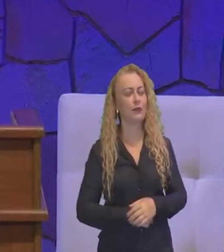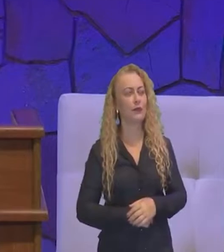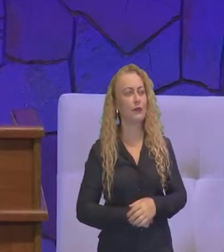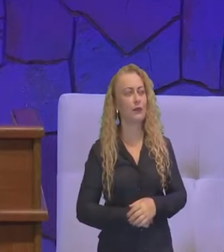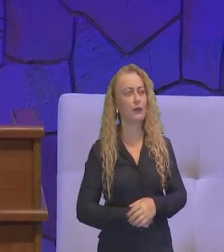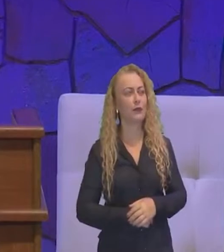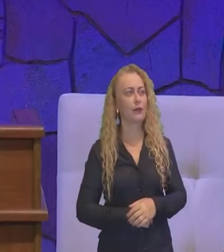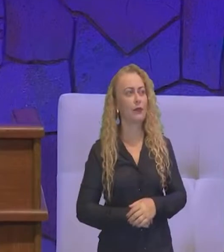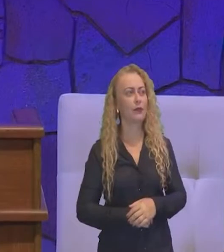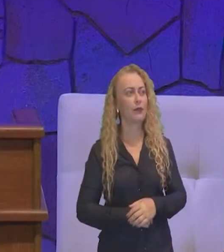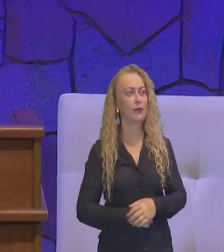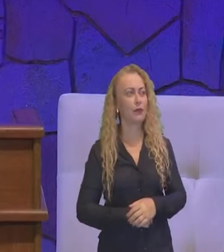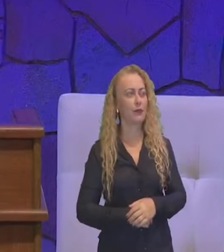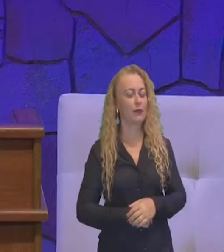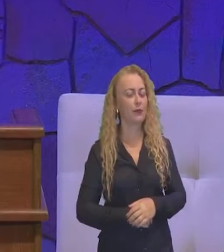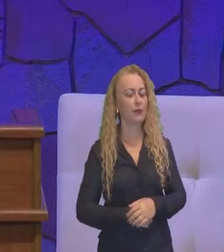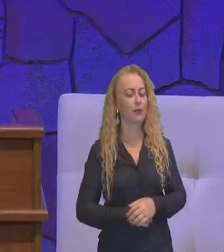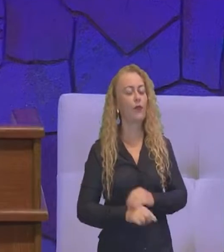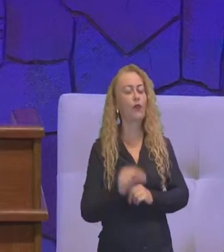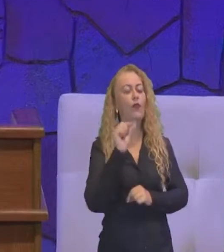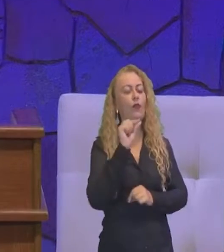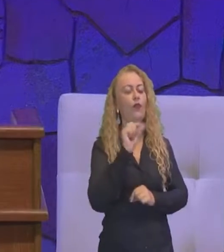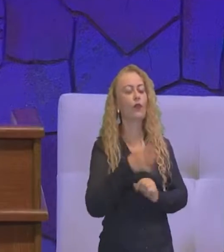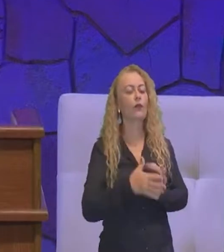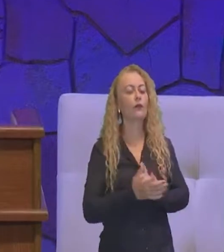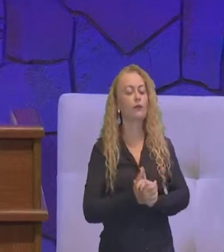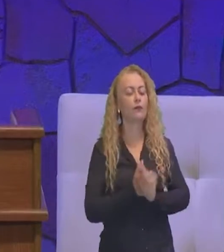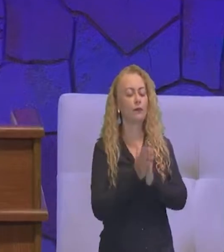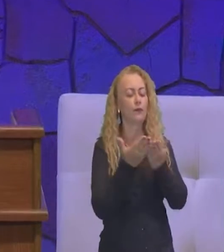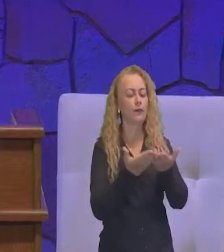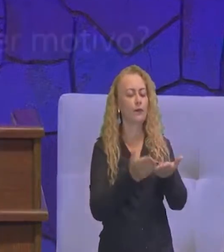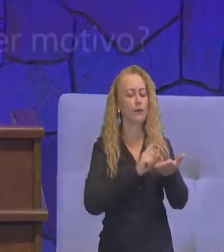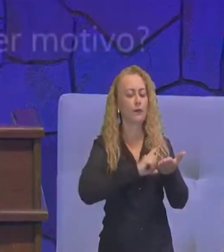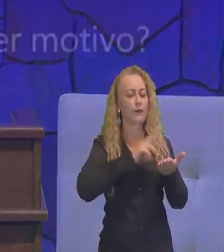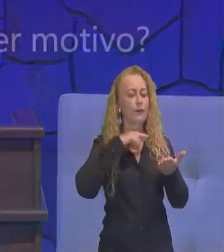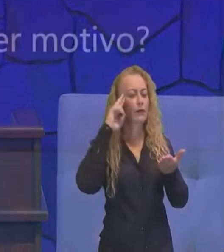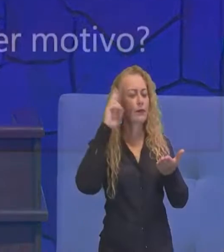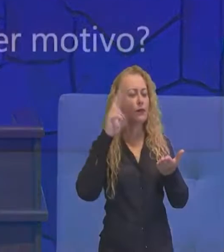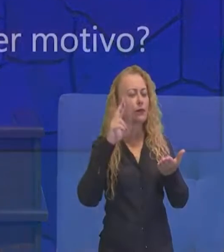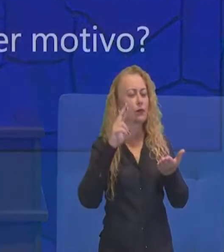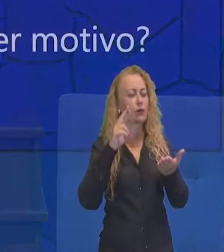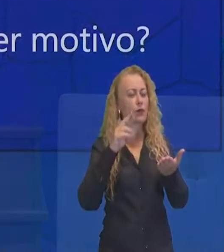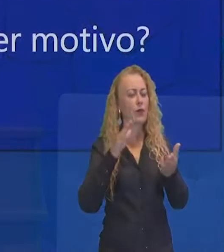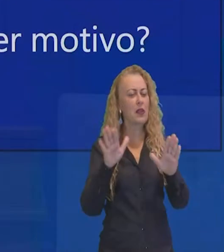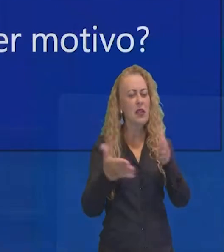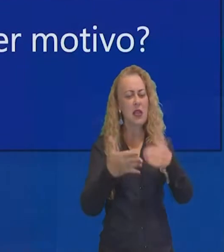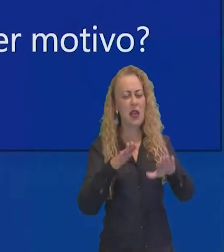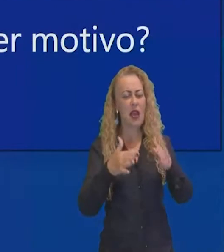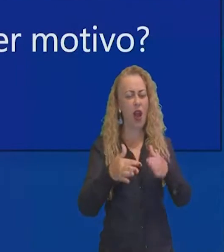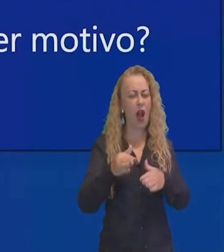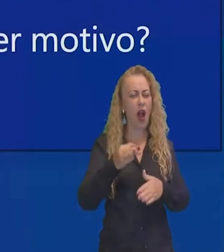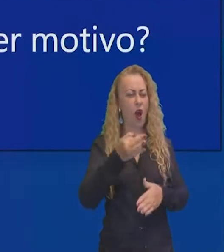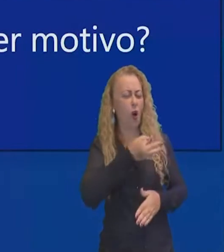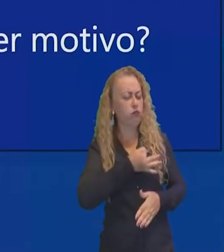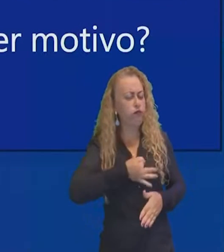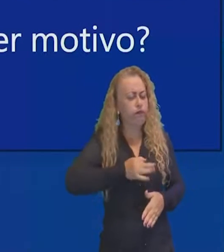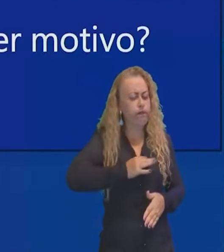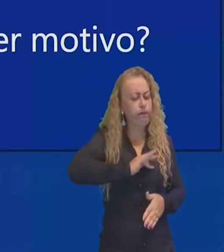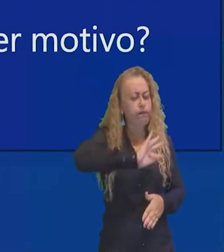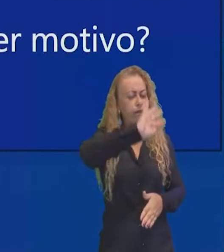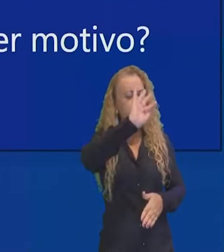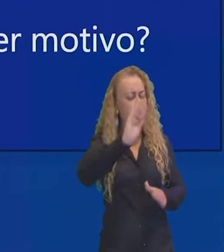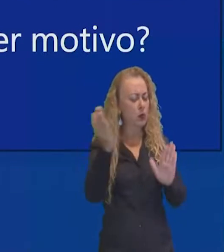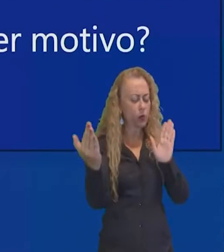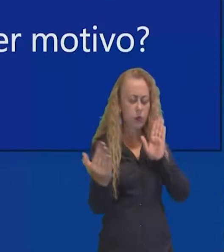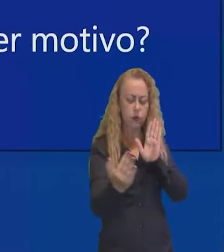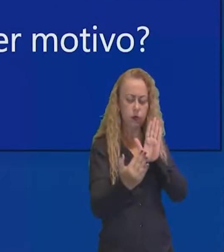ao versículo 8. E diz assim a palavra do Senhor: Alguns fariseus se aproximaram